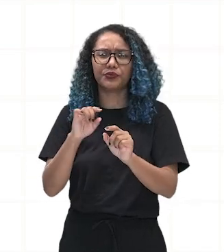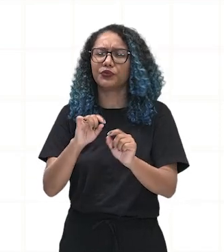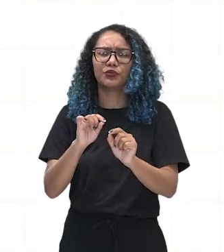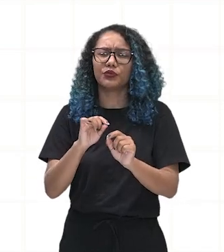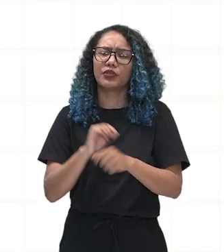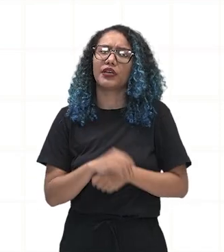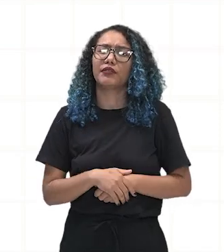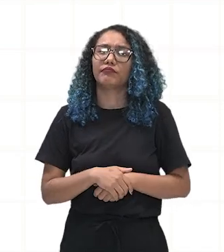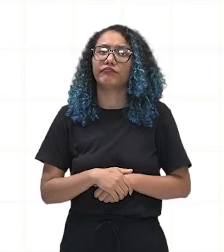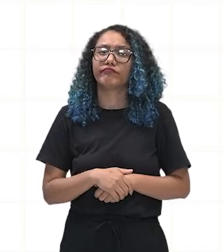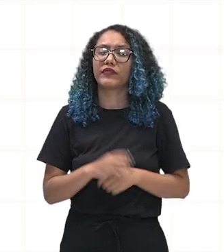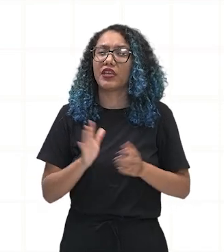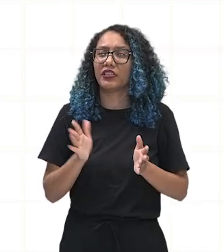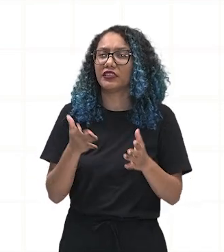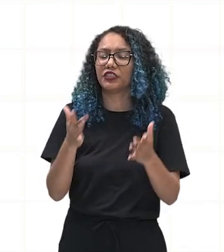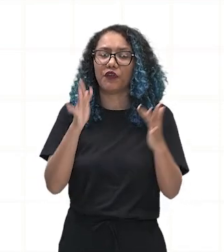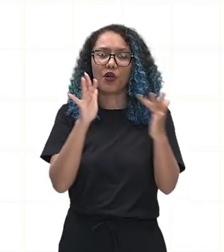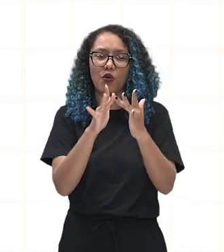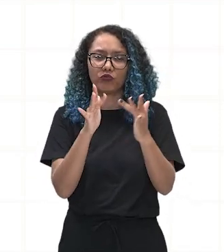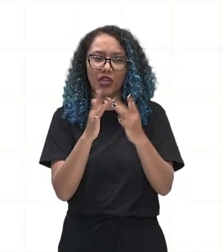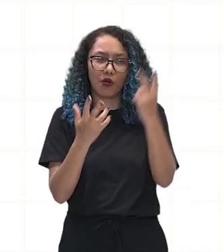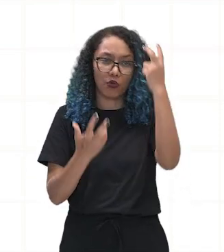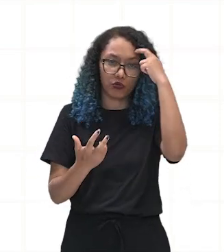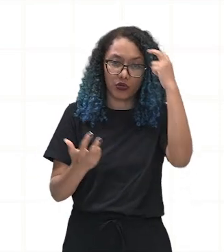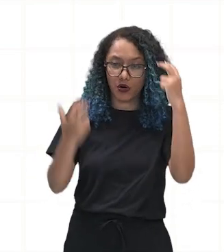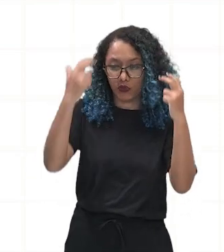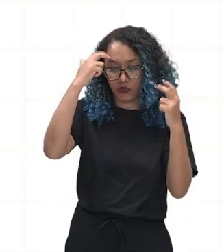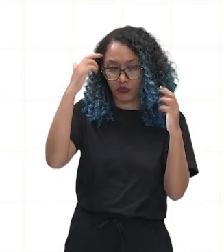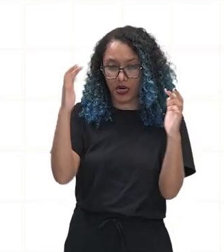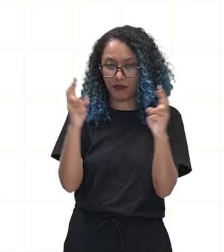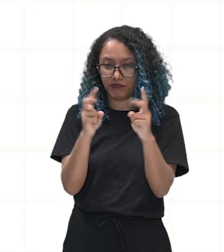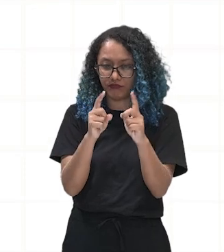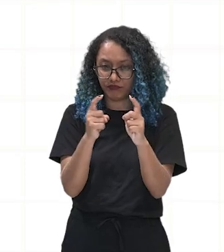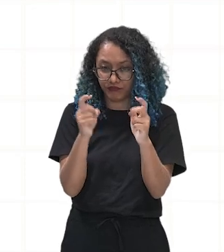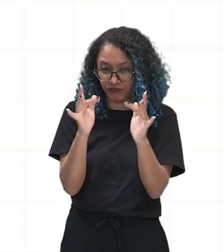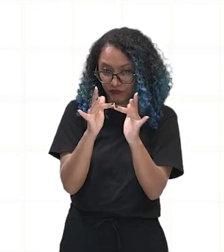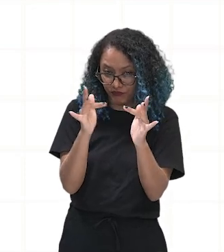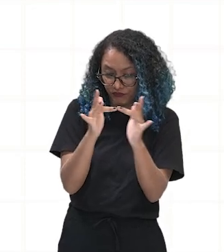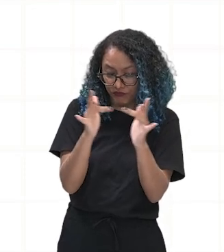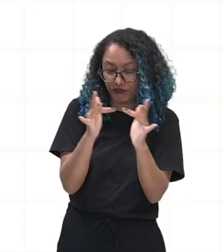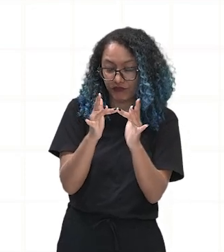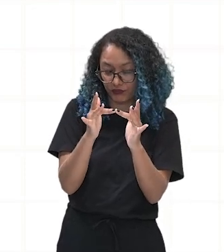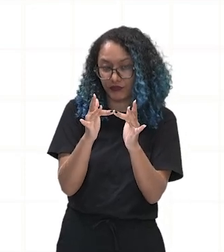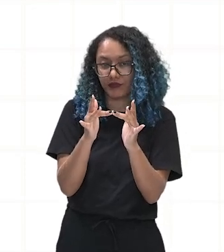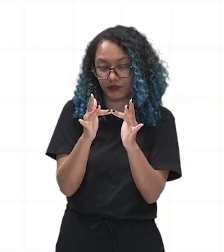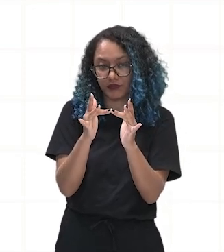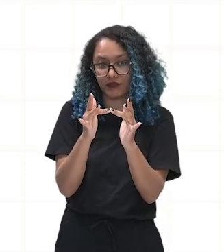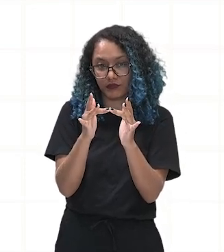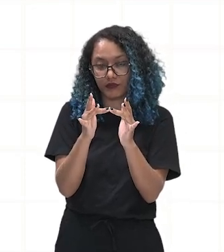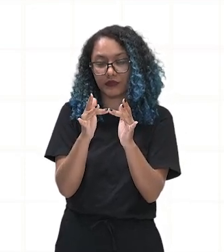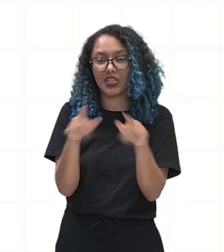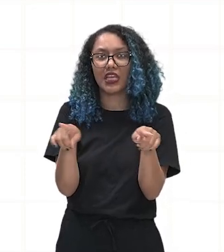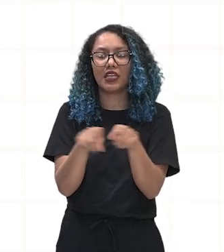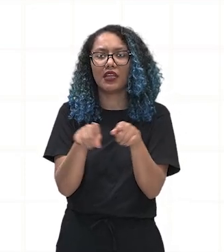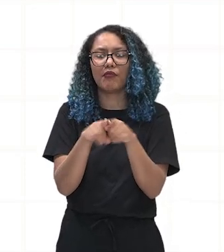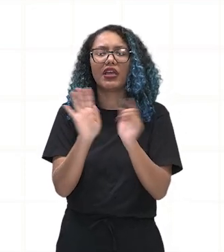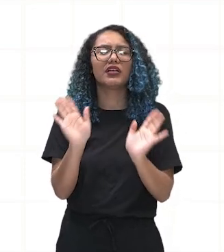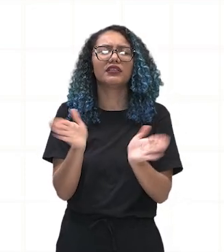um contato com diferentes culturas e isso acaba também promovendo,